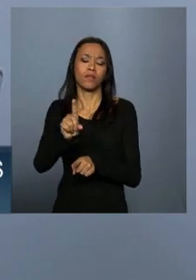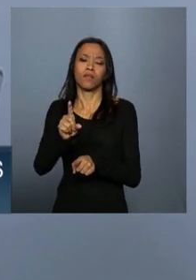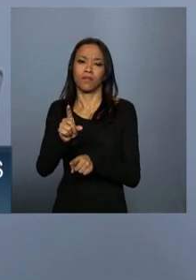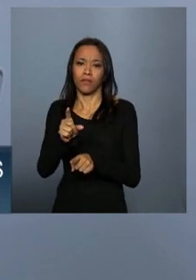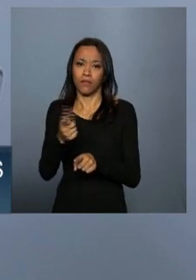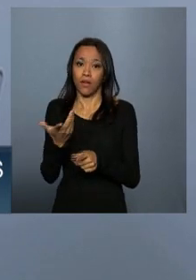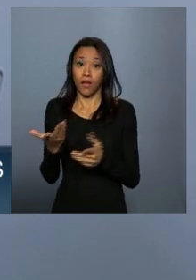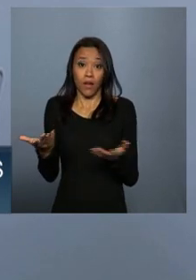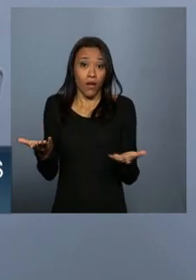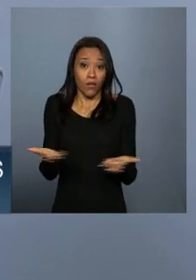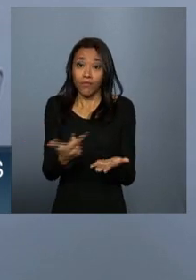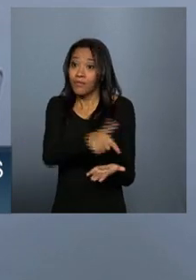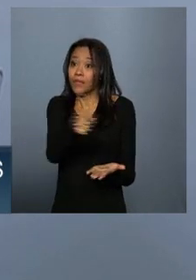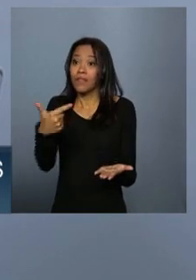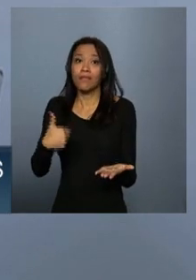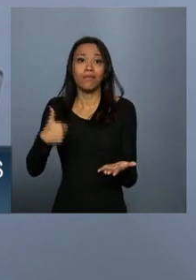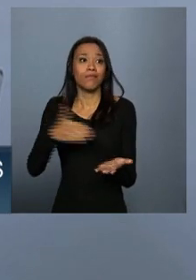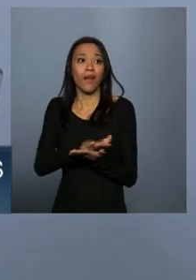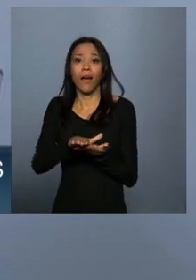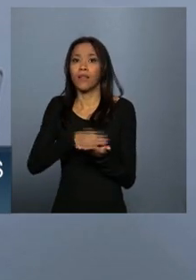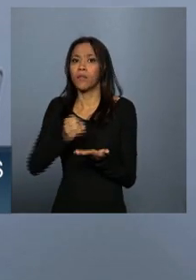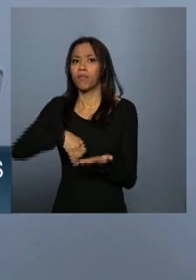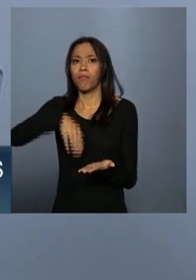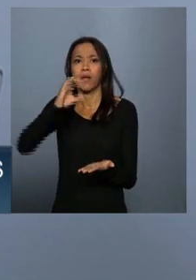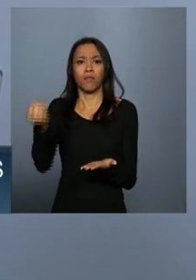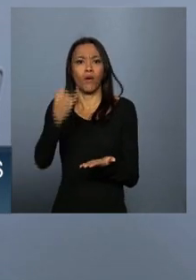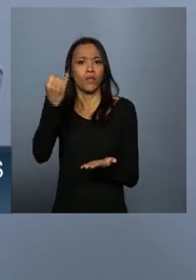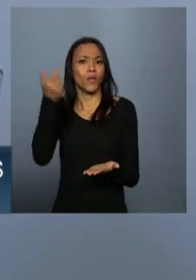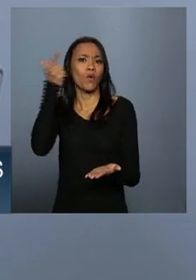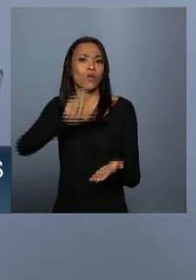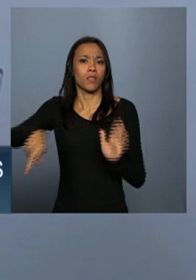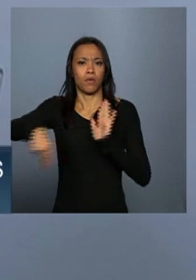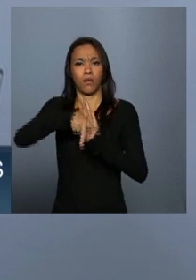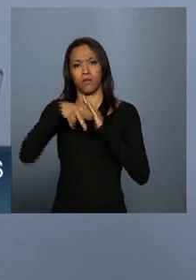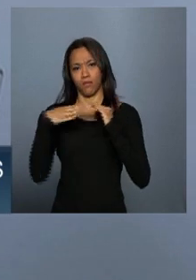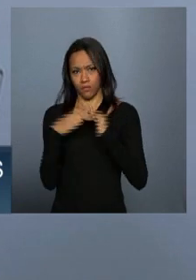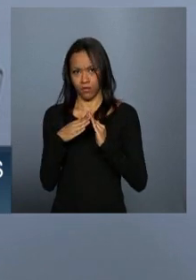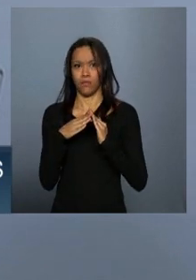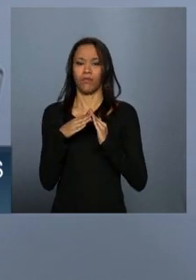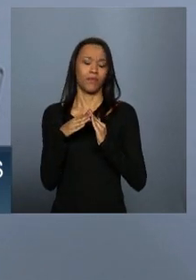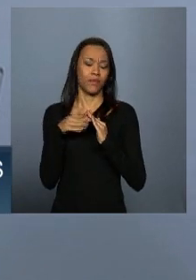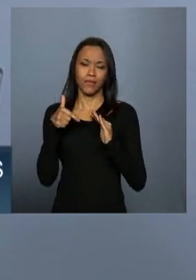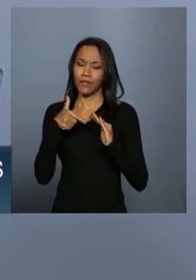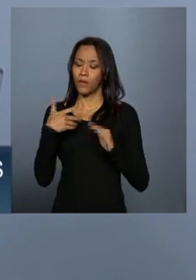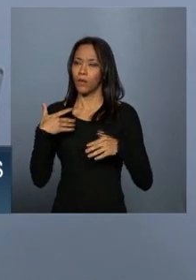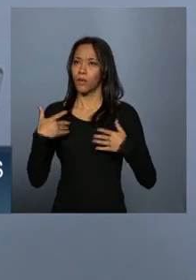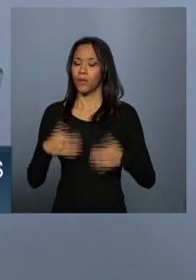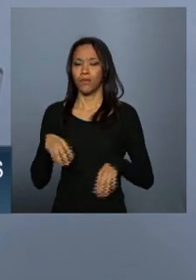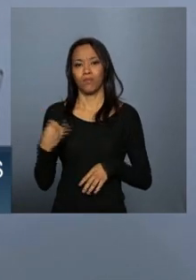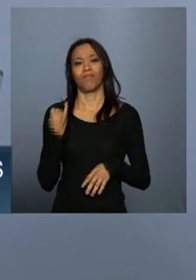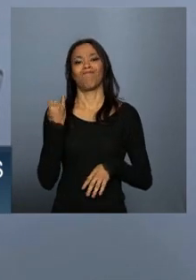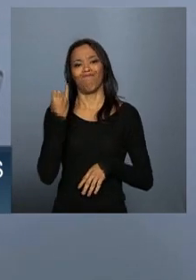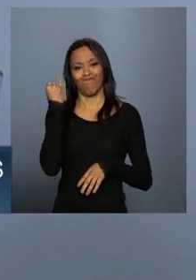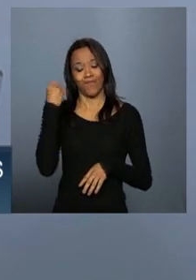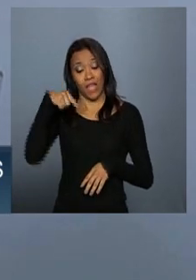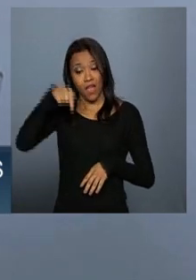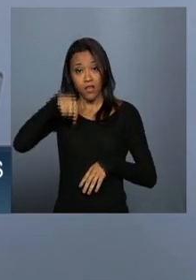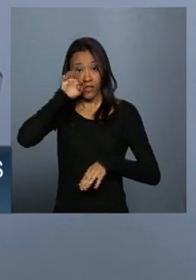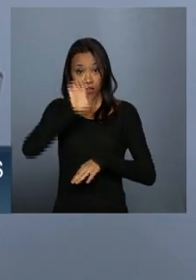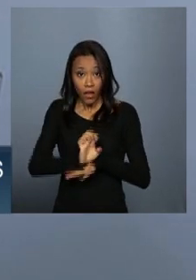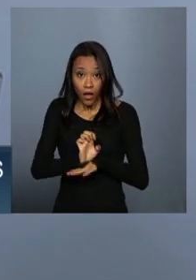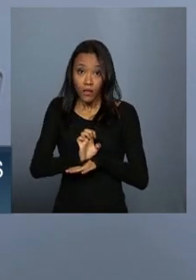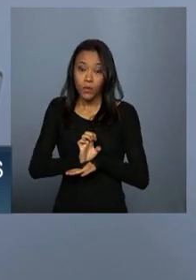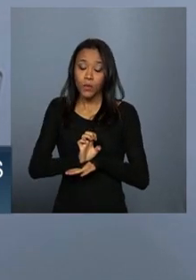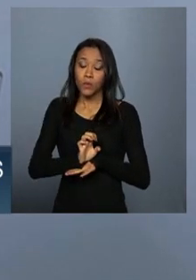Não tem nada mais importante do que ter um lar, do que ter uma moradia. Esse Estado pagou